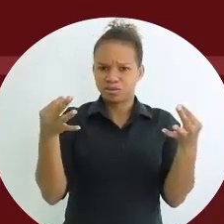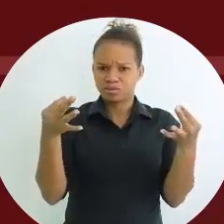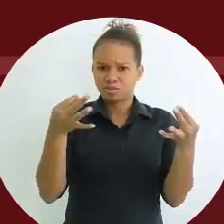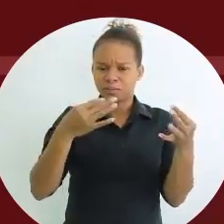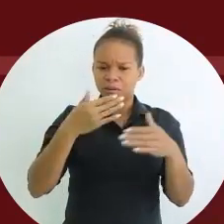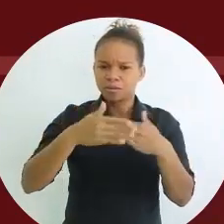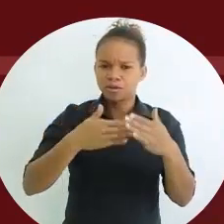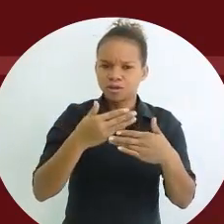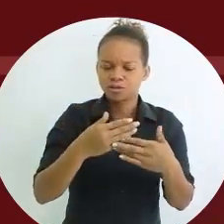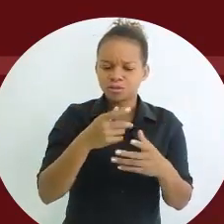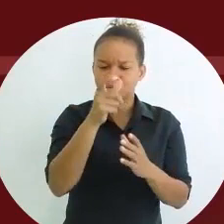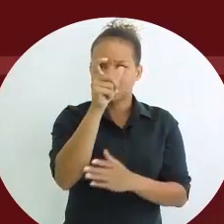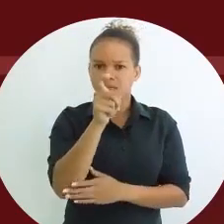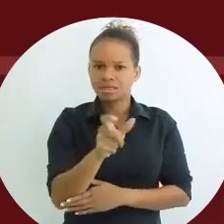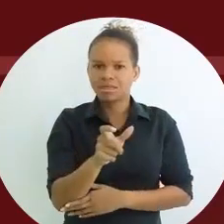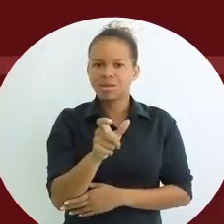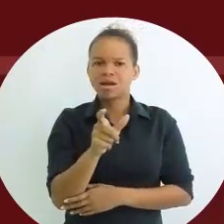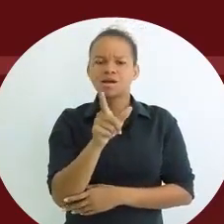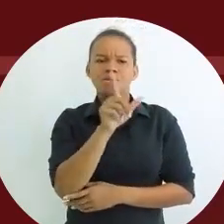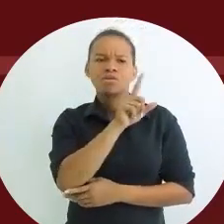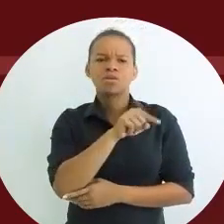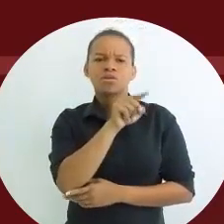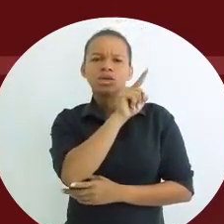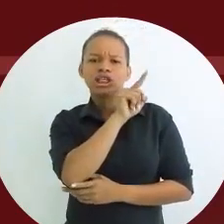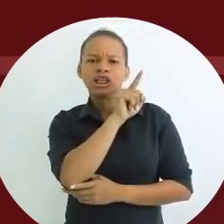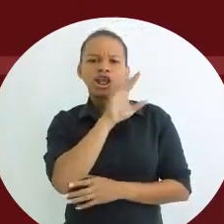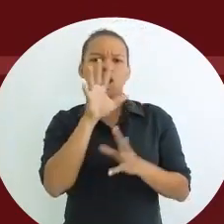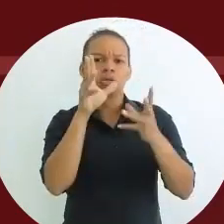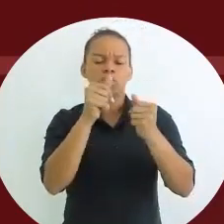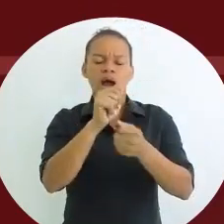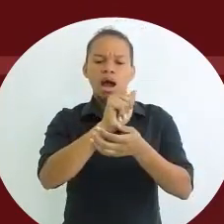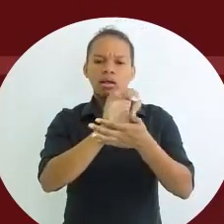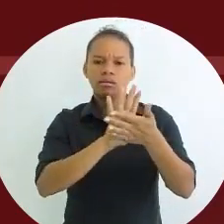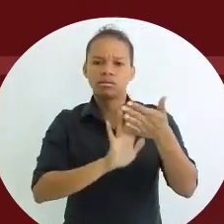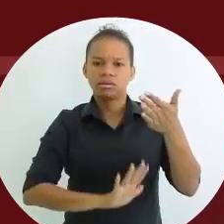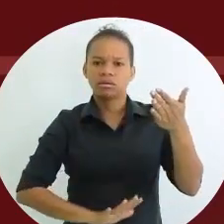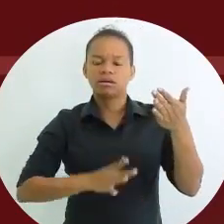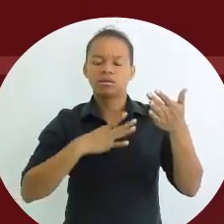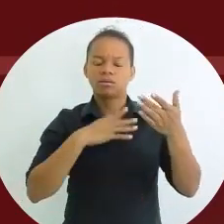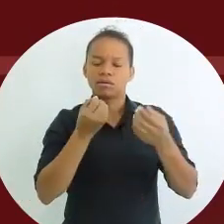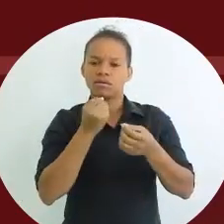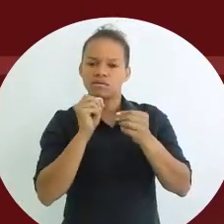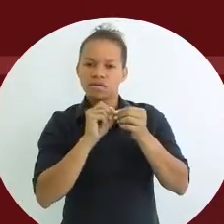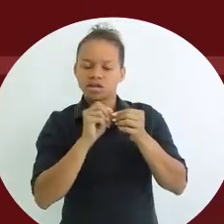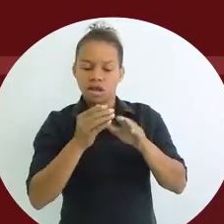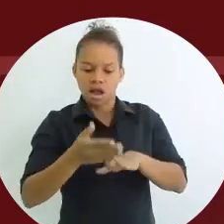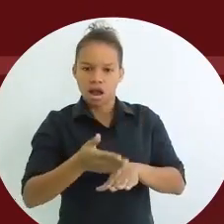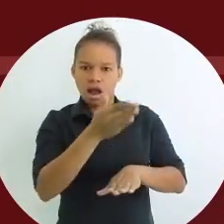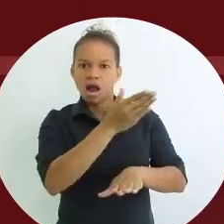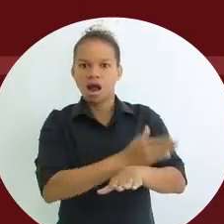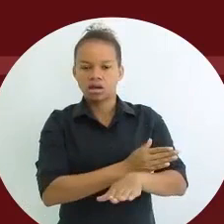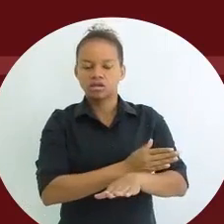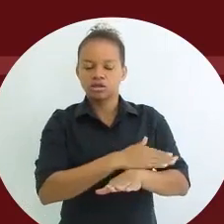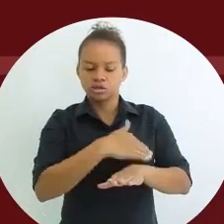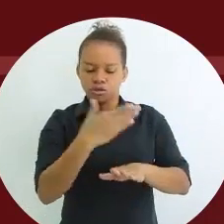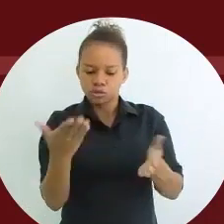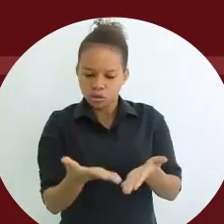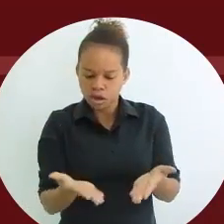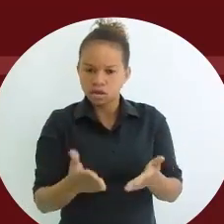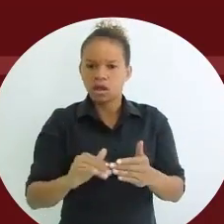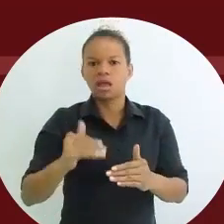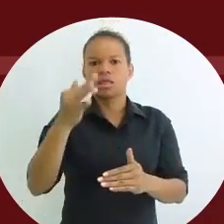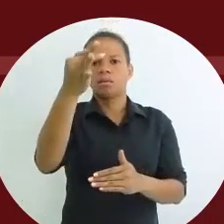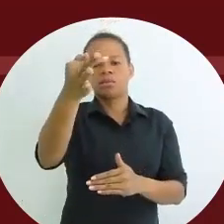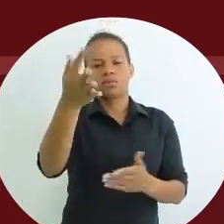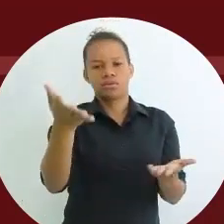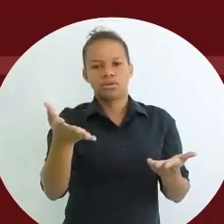O procedimento operacional padrão é um checklist de todas as atividades que eu devo fazer antes, durante e